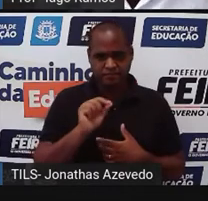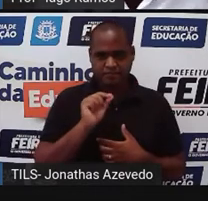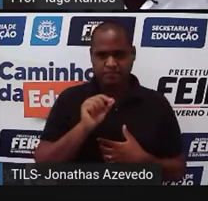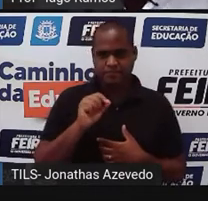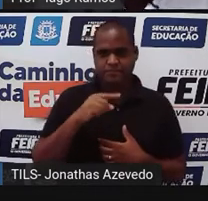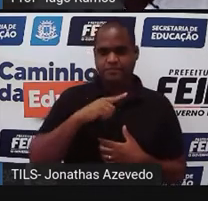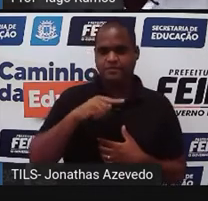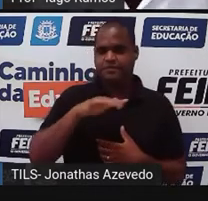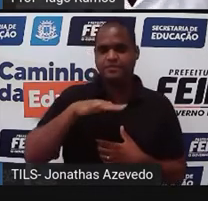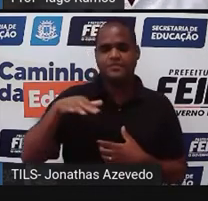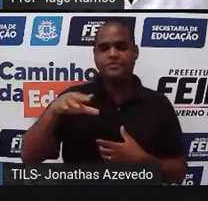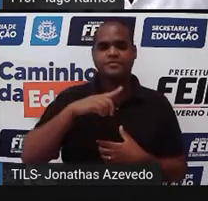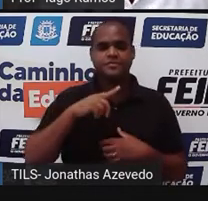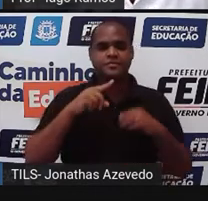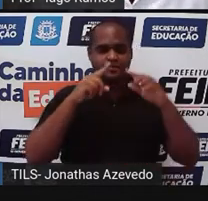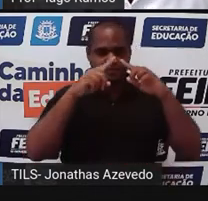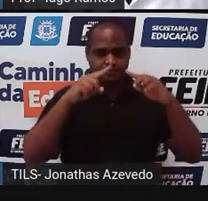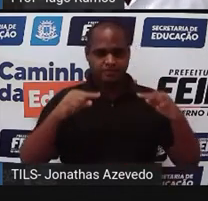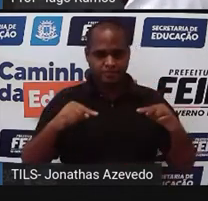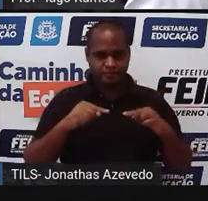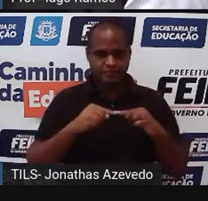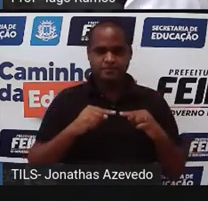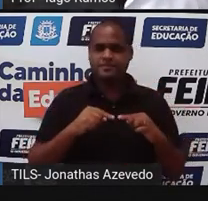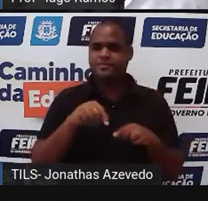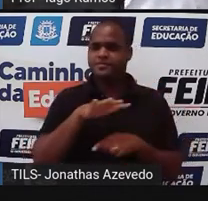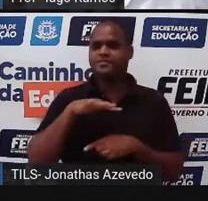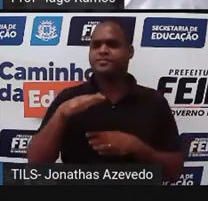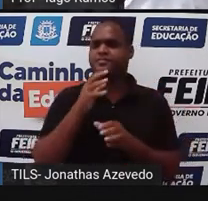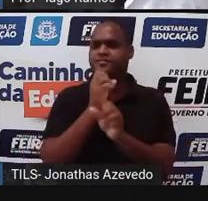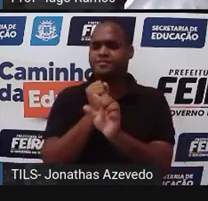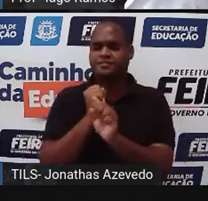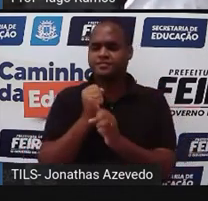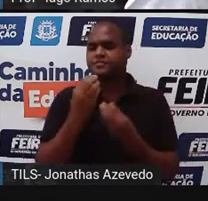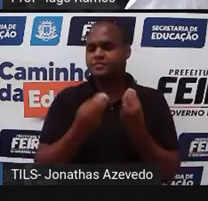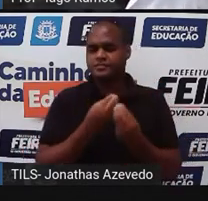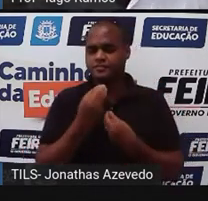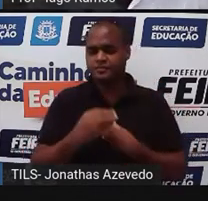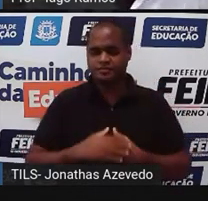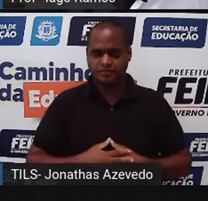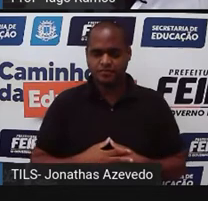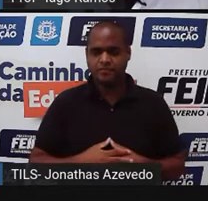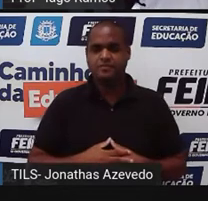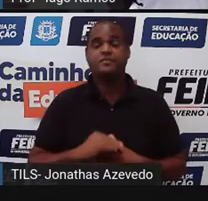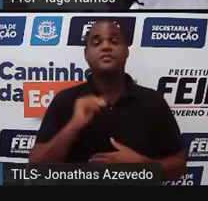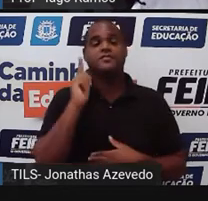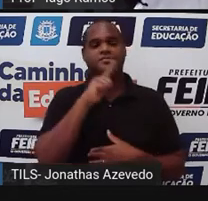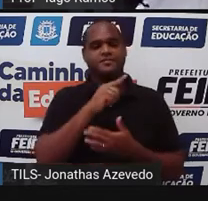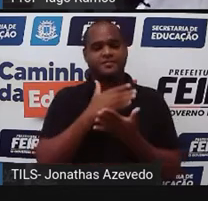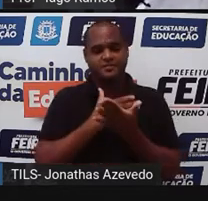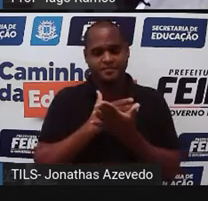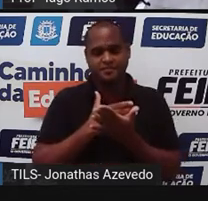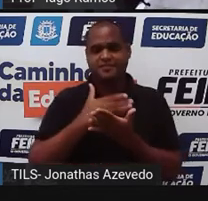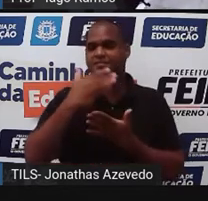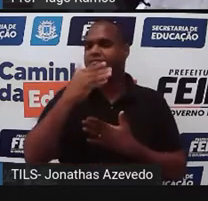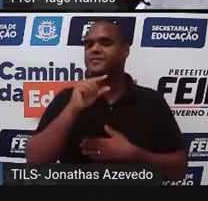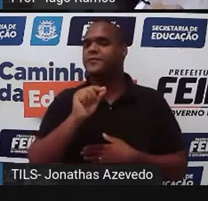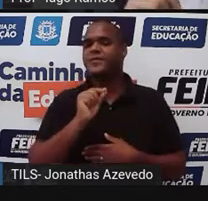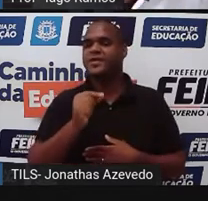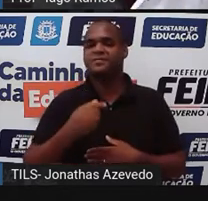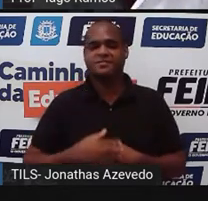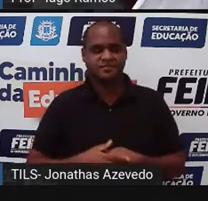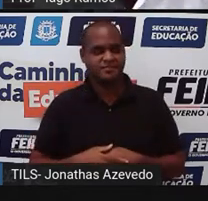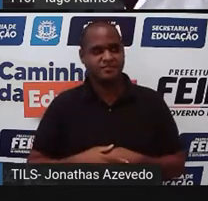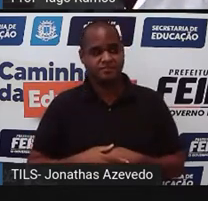do triângulo E por que que se calcula desse jeito então já vou começar assim ó